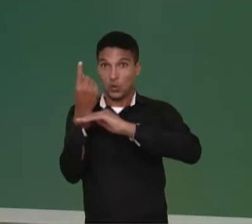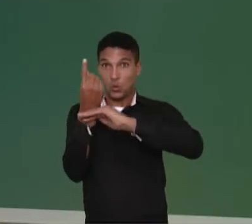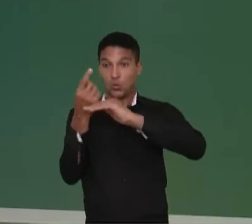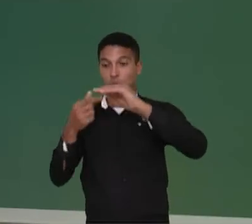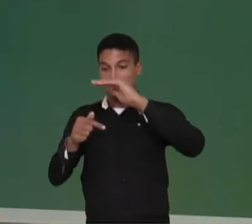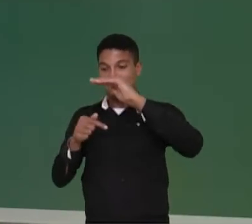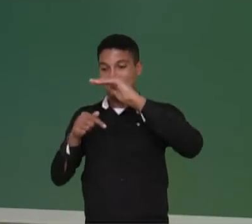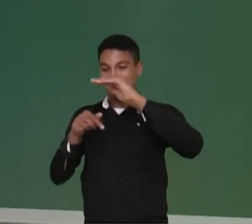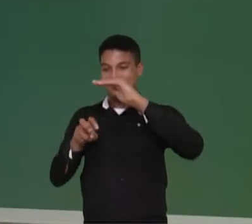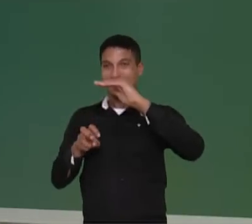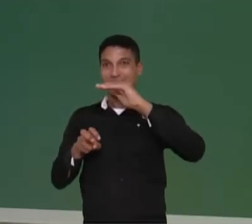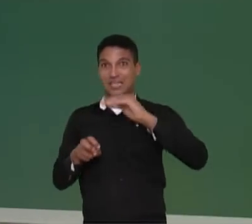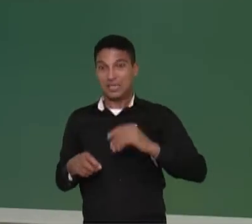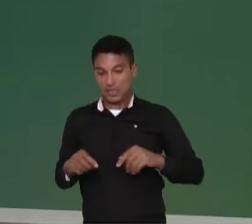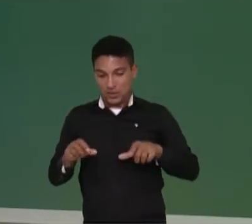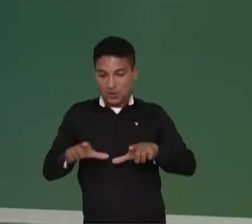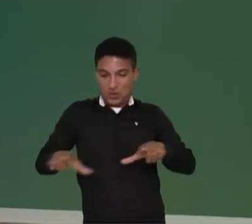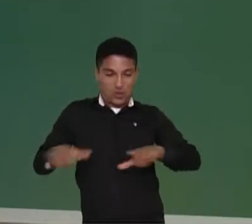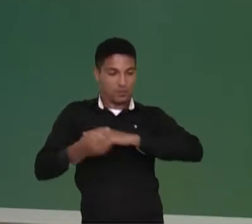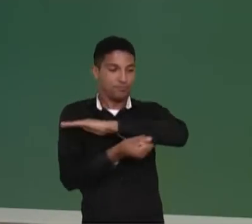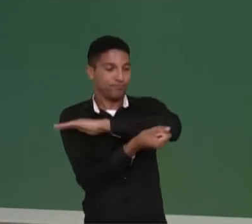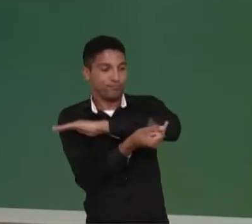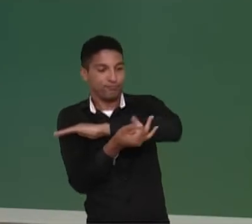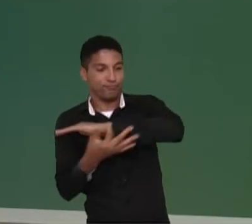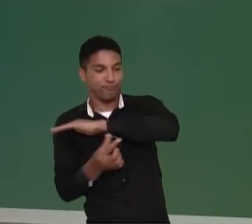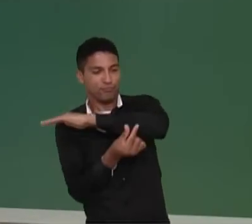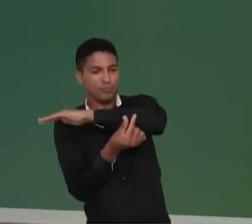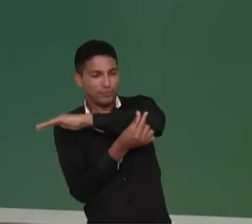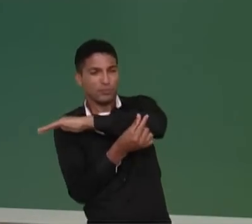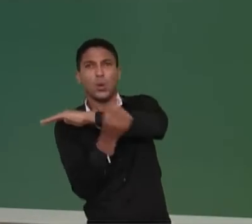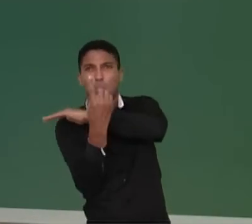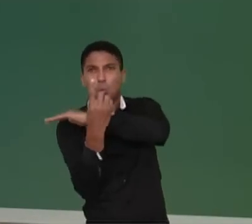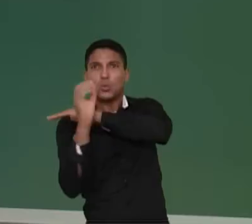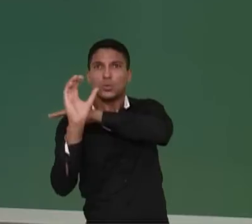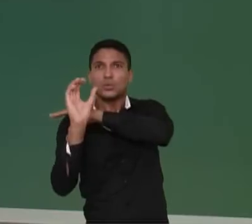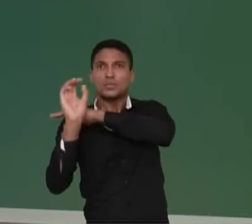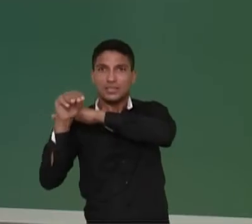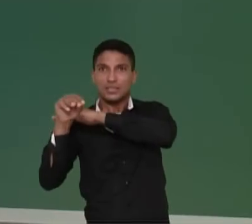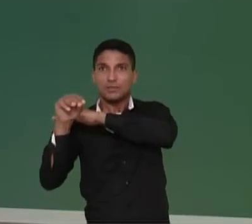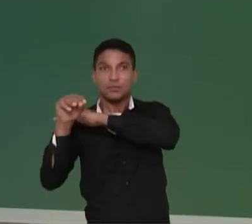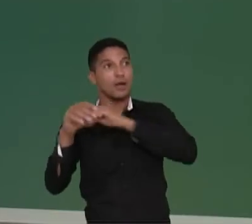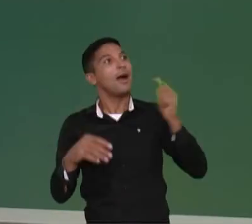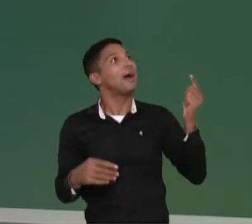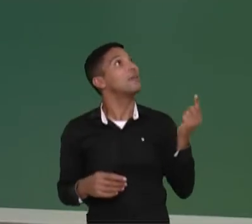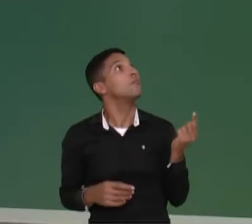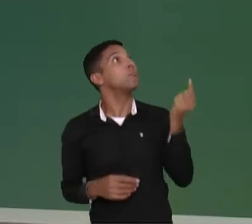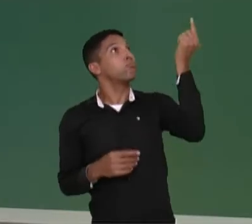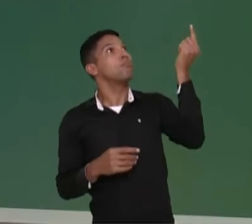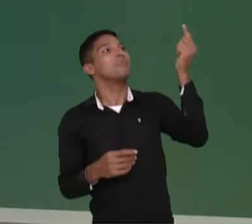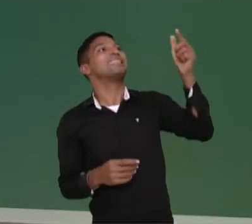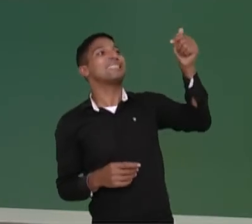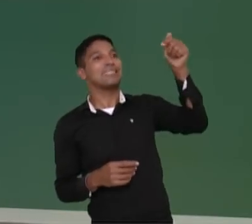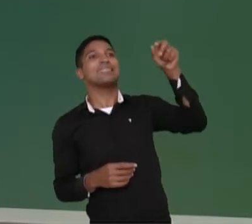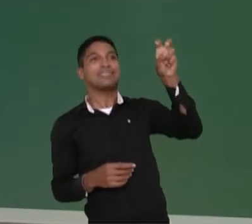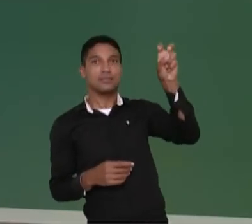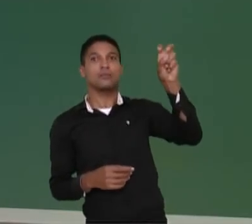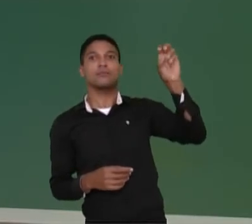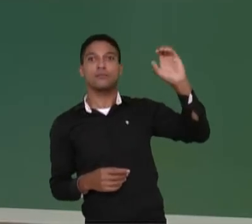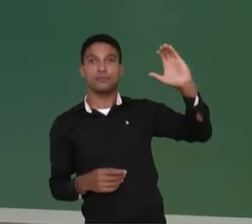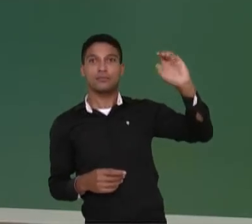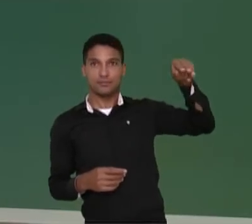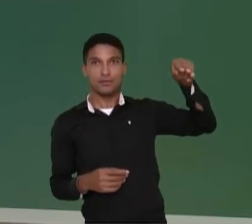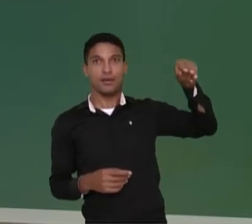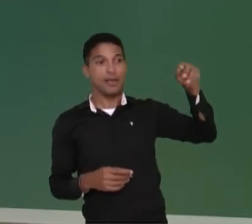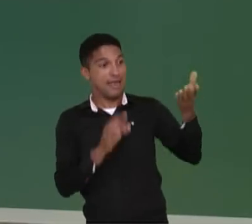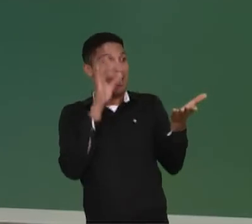1 centímetro na maquete, 75 centímetros no tamanho real. Aqui está